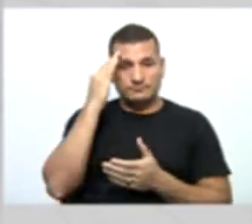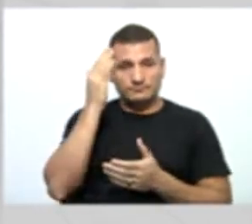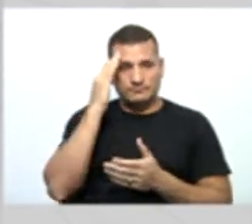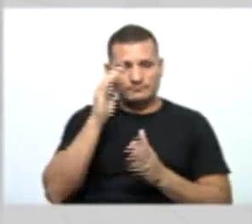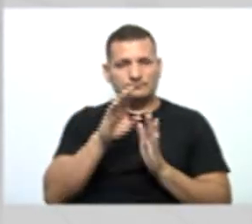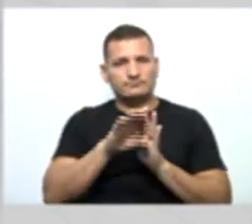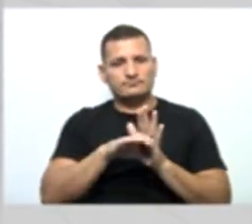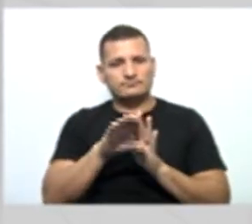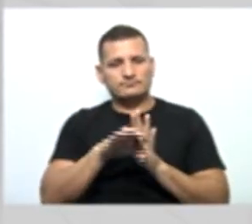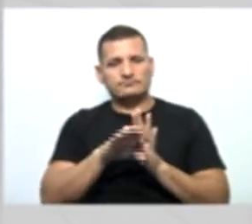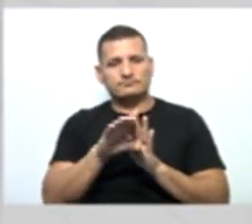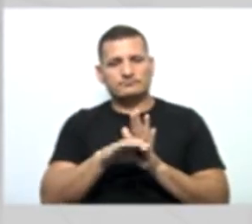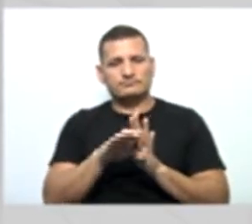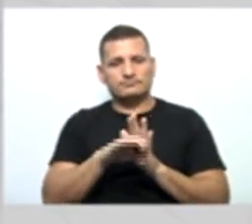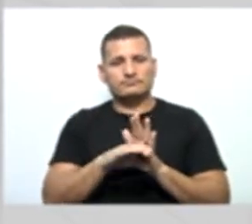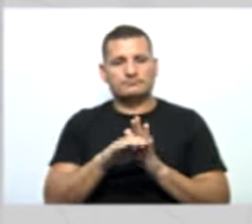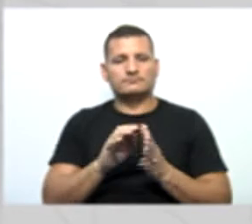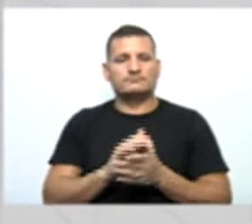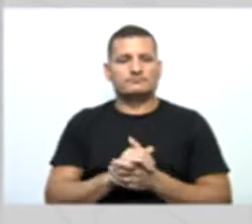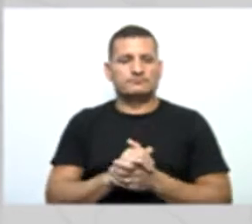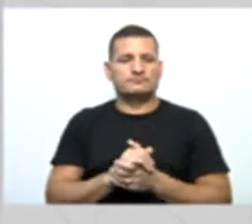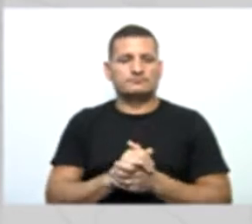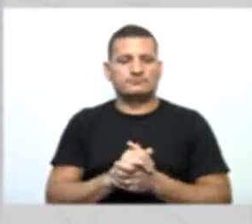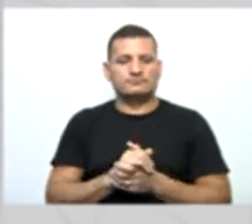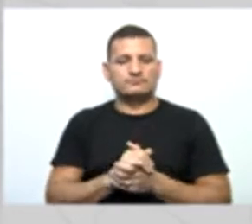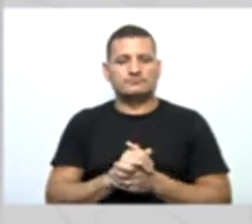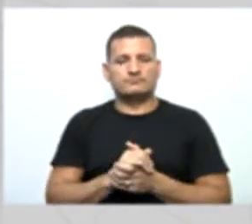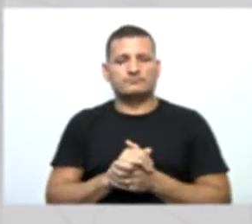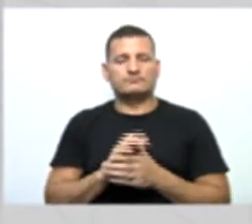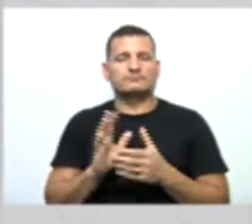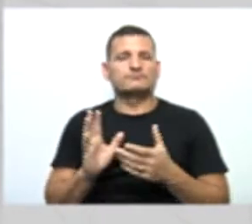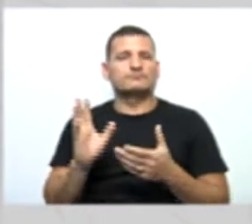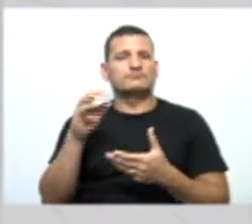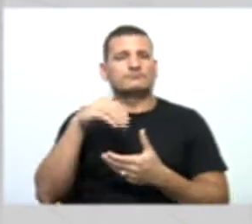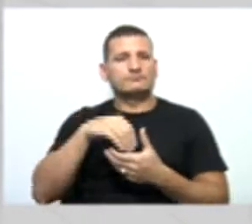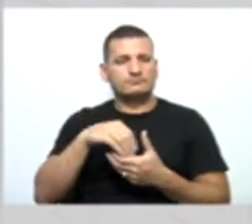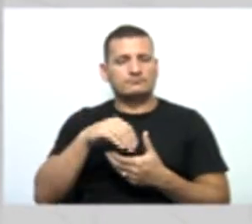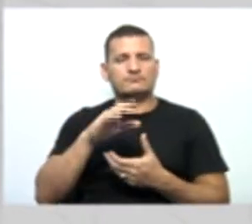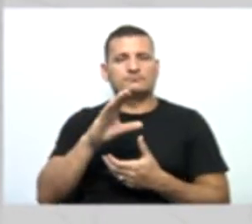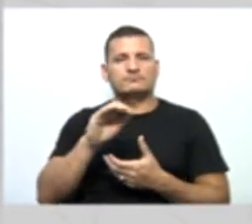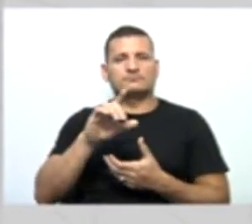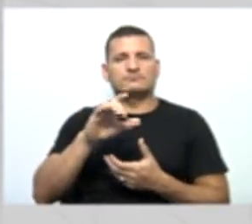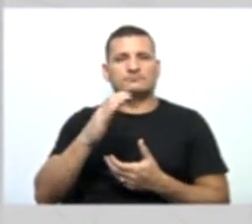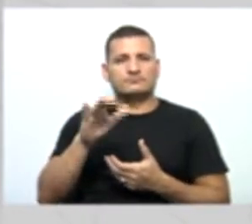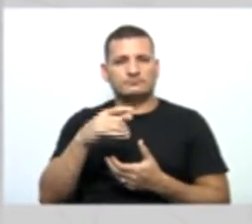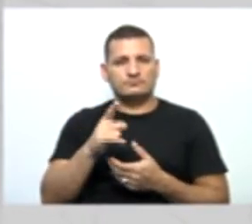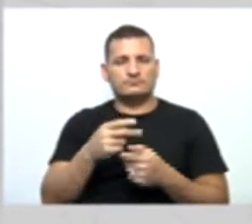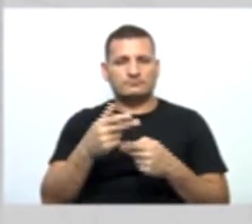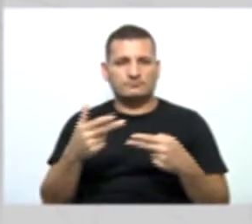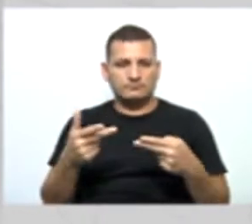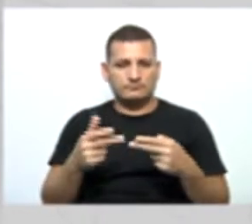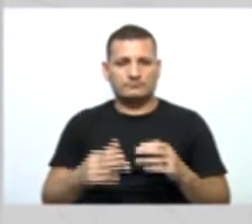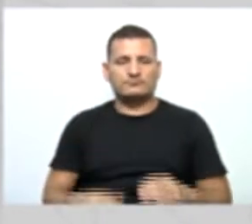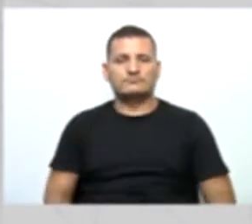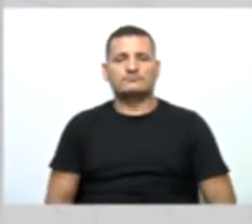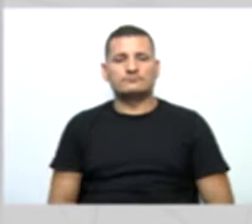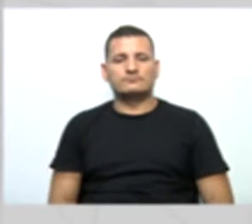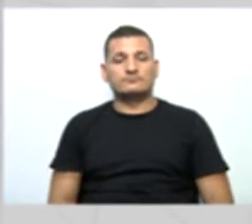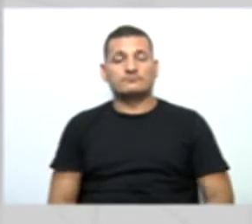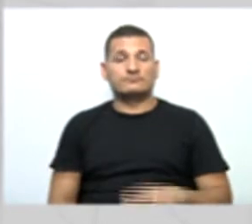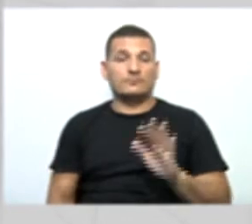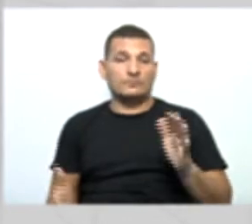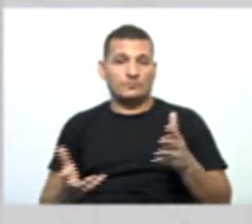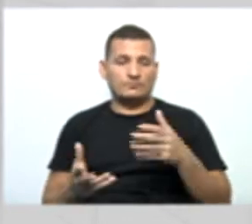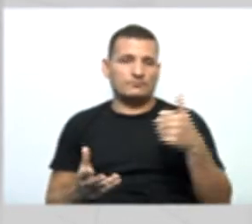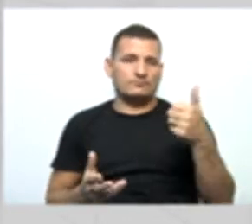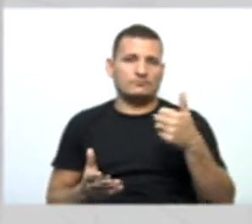conceitos relacionados às coleções de objetos e implantar coleções de objetos. Ok? Na primeira